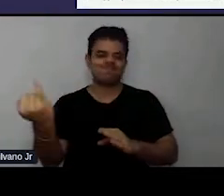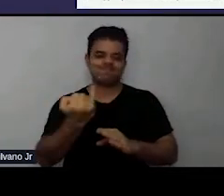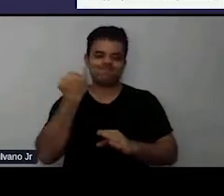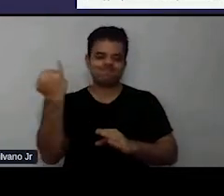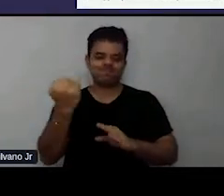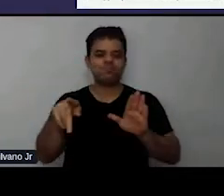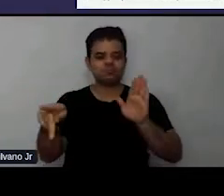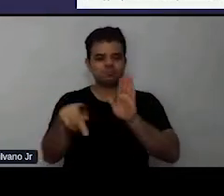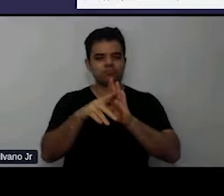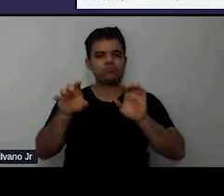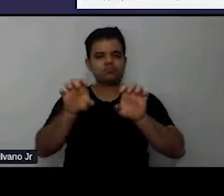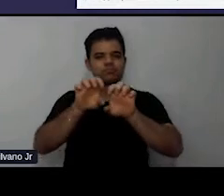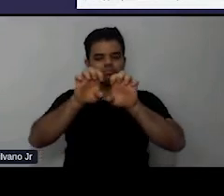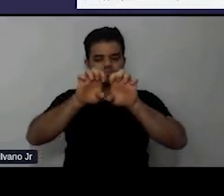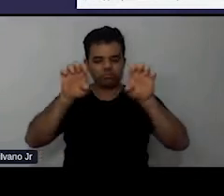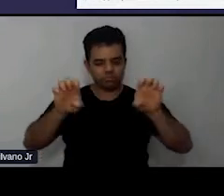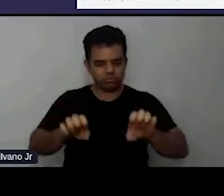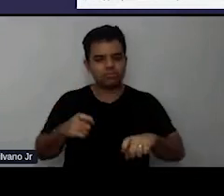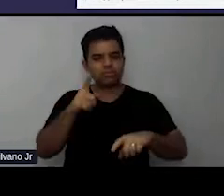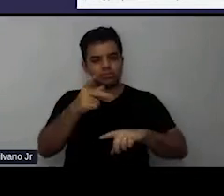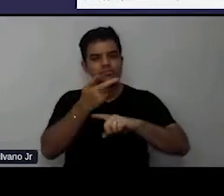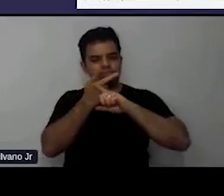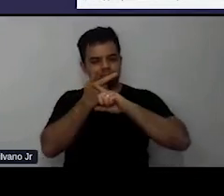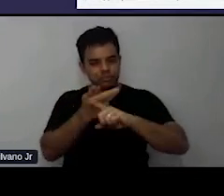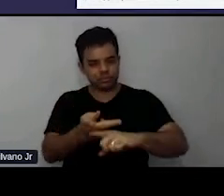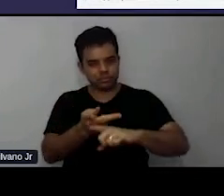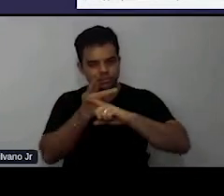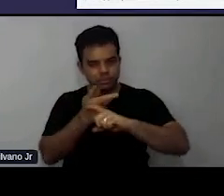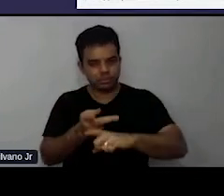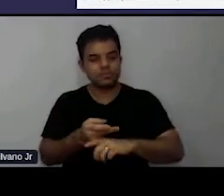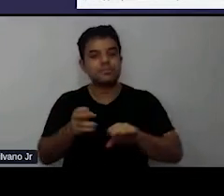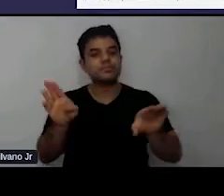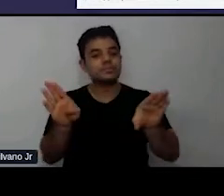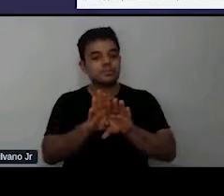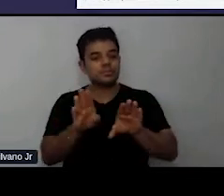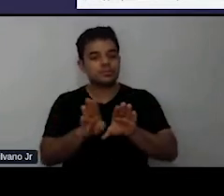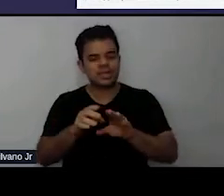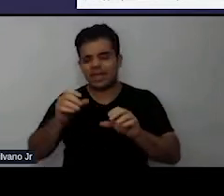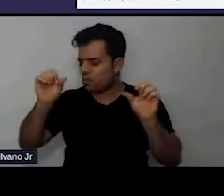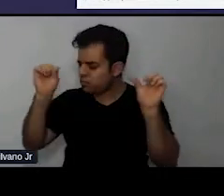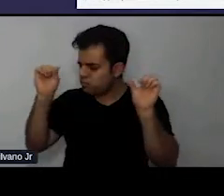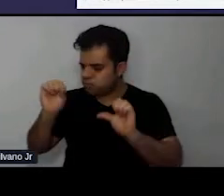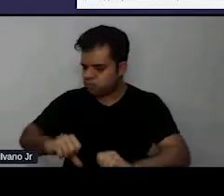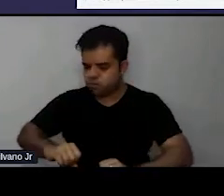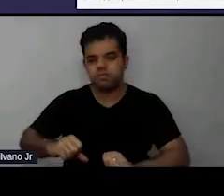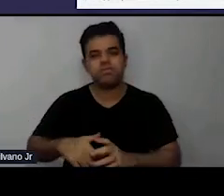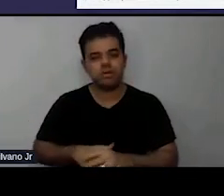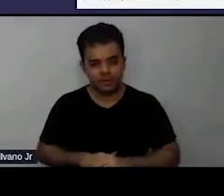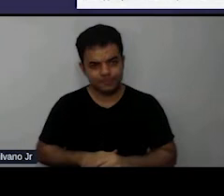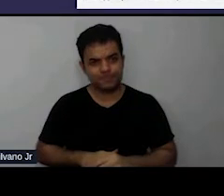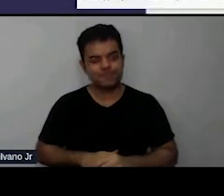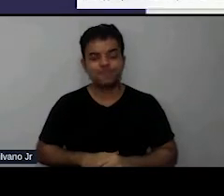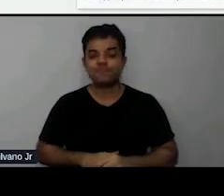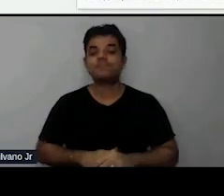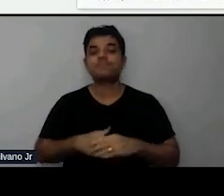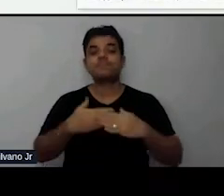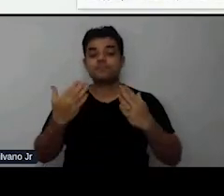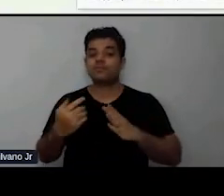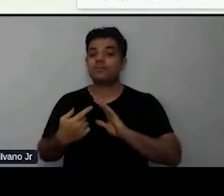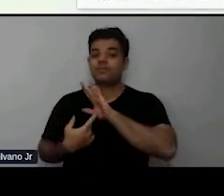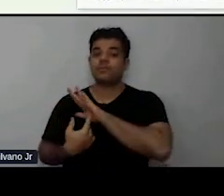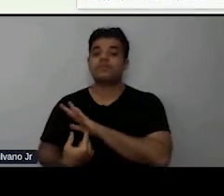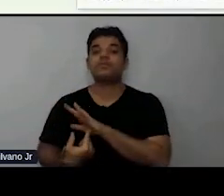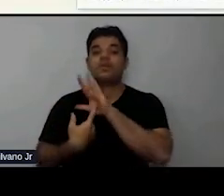sei lá, pesquisando. E isso é uma coisa bem ruim. Então, eu trouxe, né,